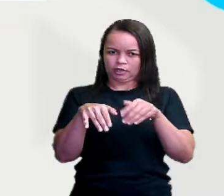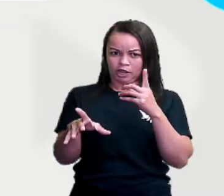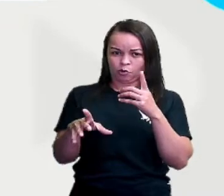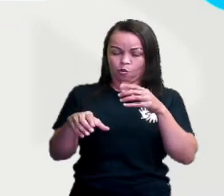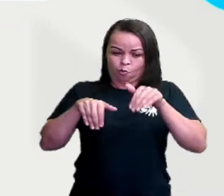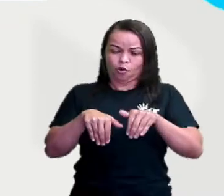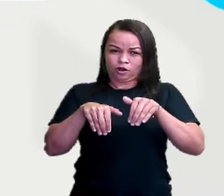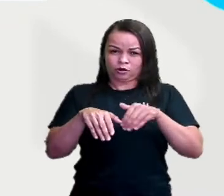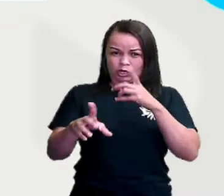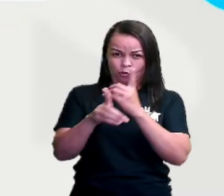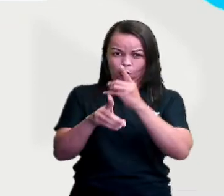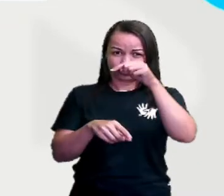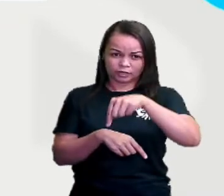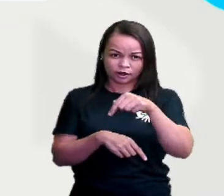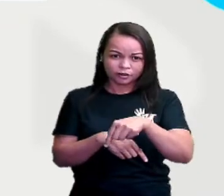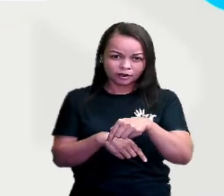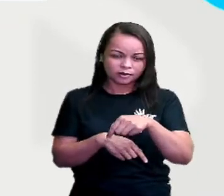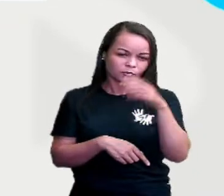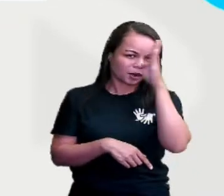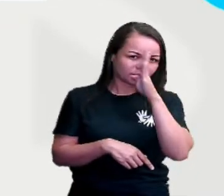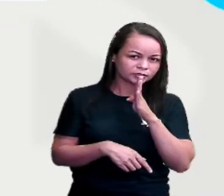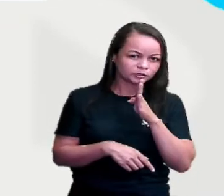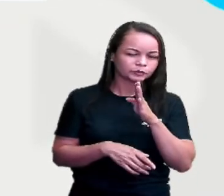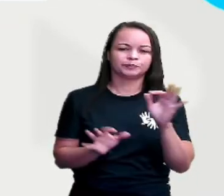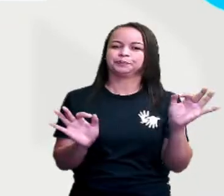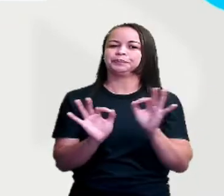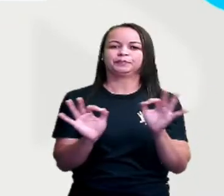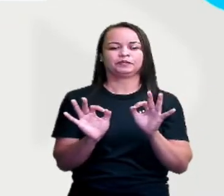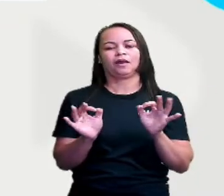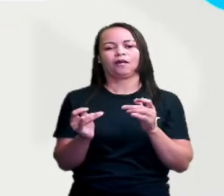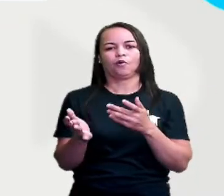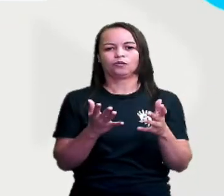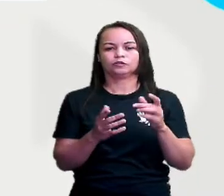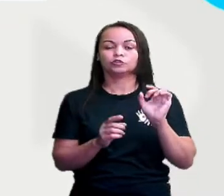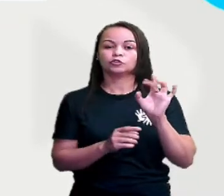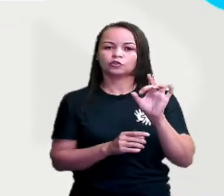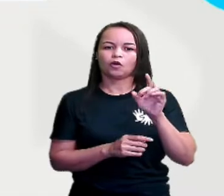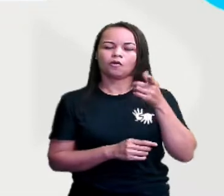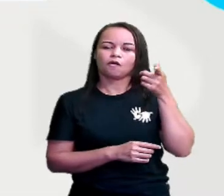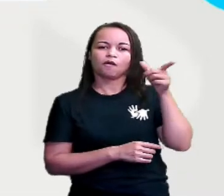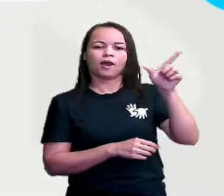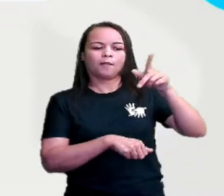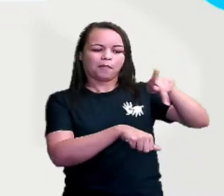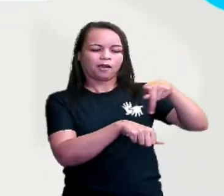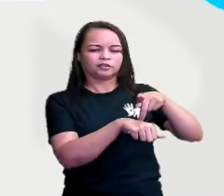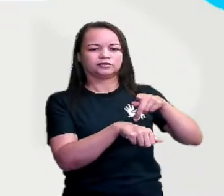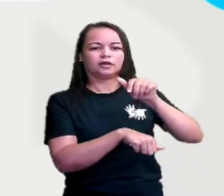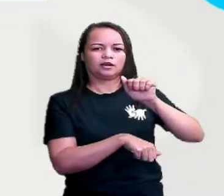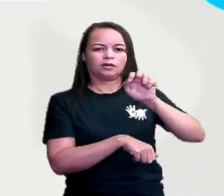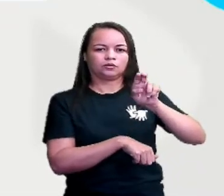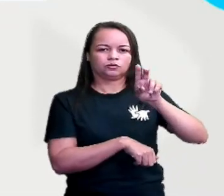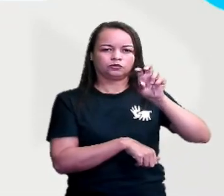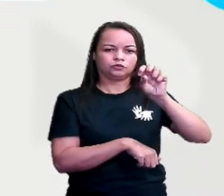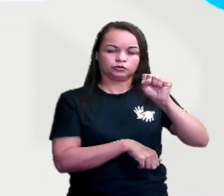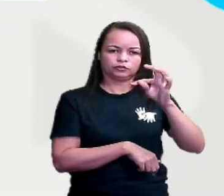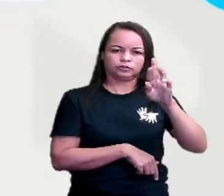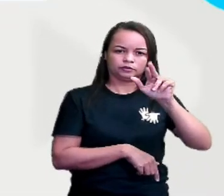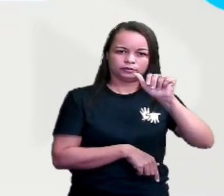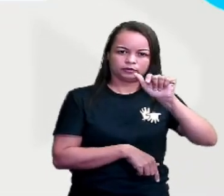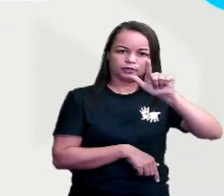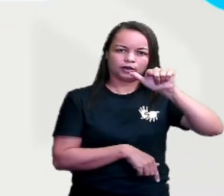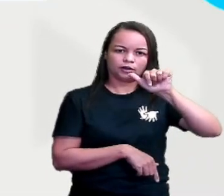nossa fauna, né? Como eu falei para vocês, é encontrado lá na Austrália, né? Mas é um animal que possui essa capacidade